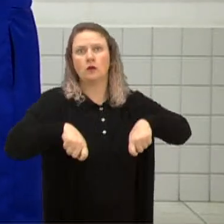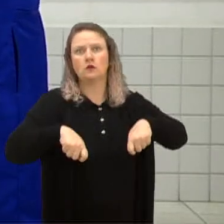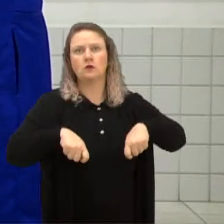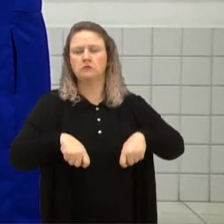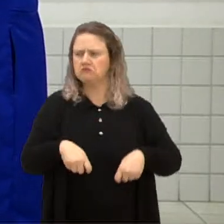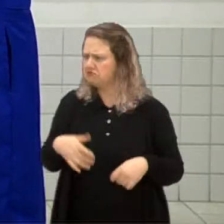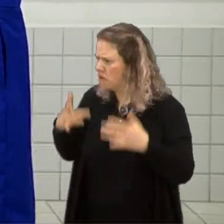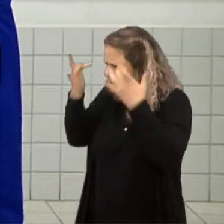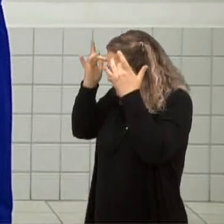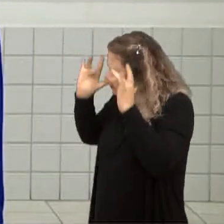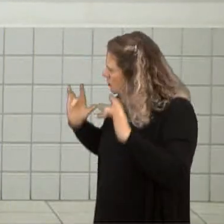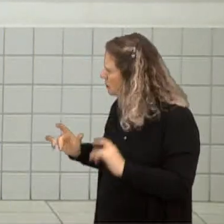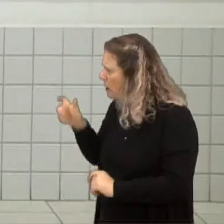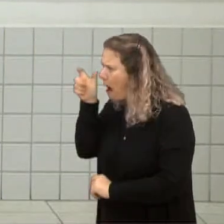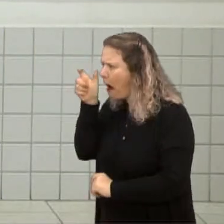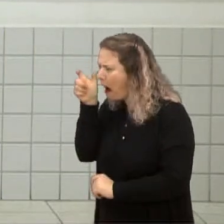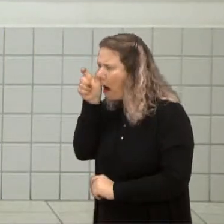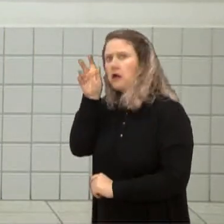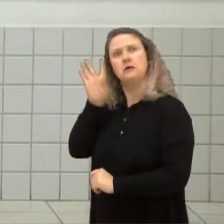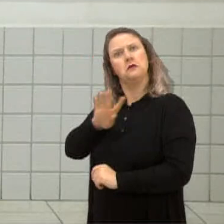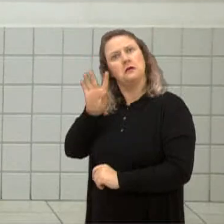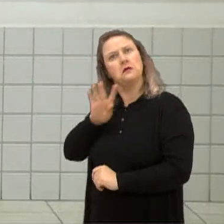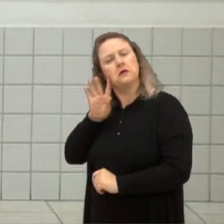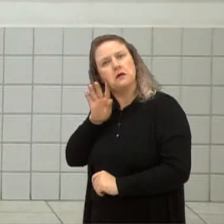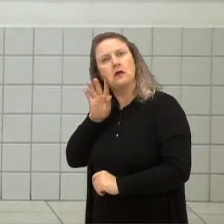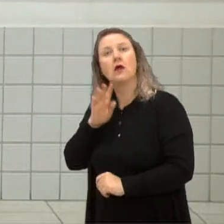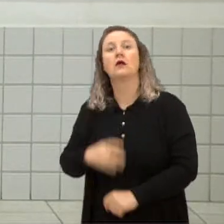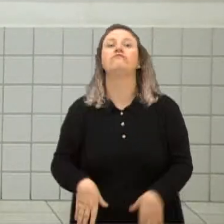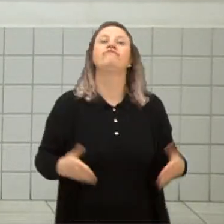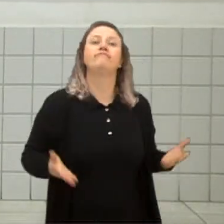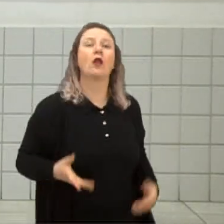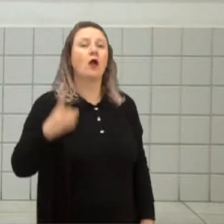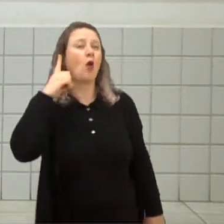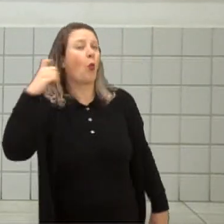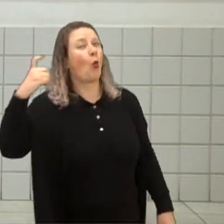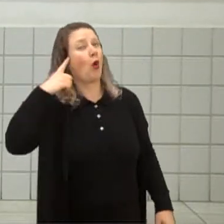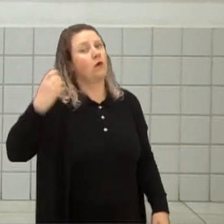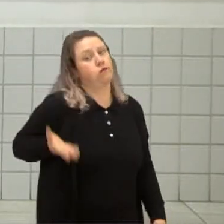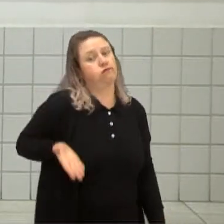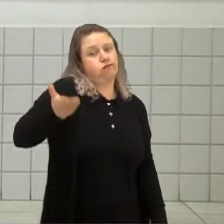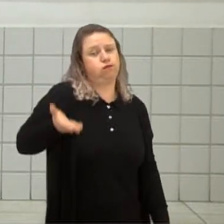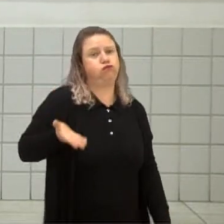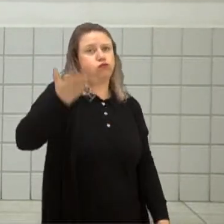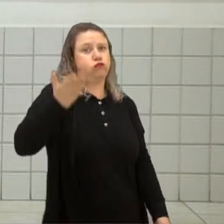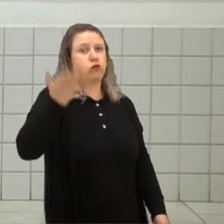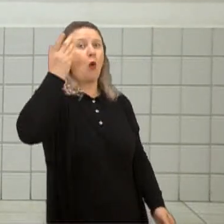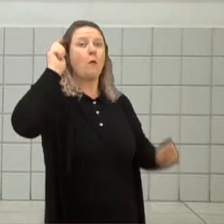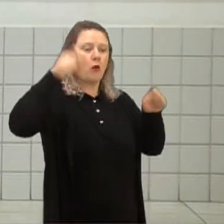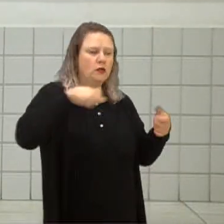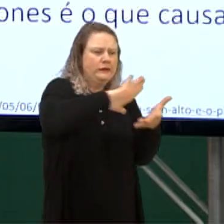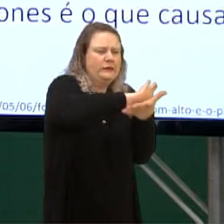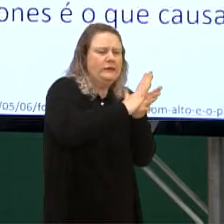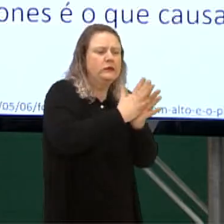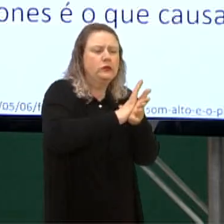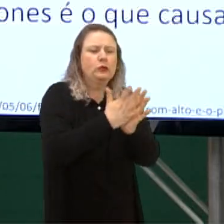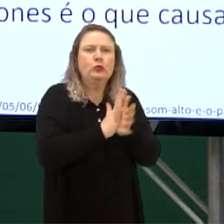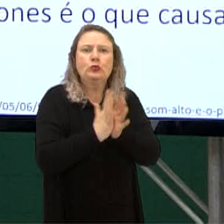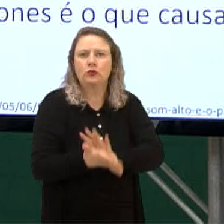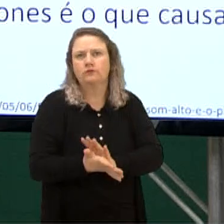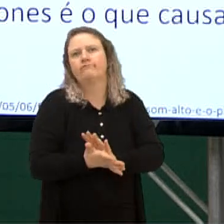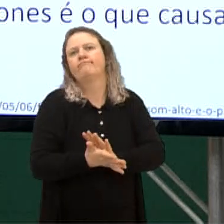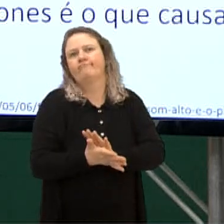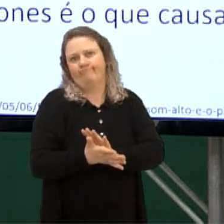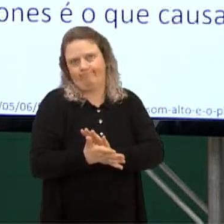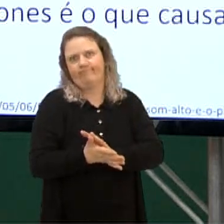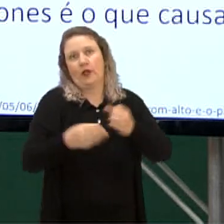sabia, Fabiano. Olha que interessante. Então vejam que o som alto, entre aspas, destrói essas células e você tem uma